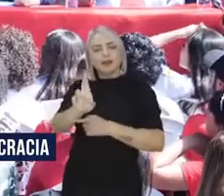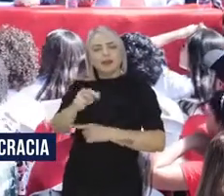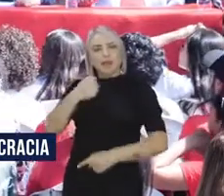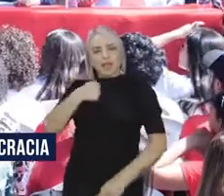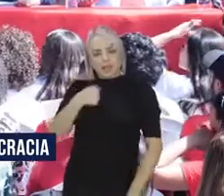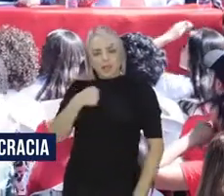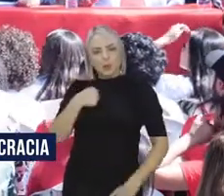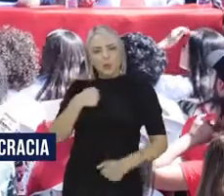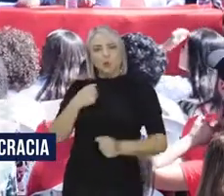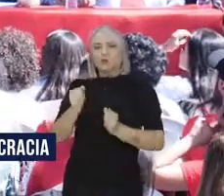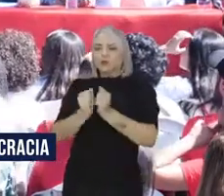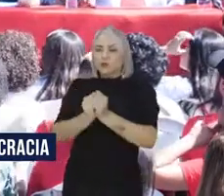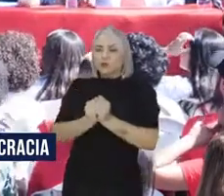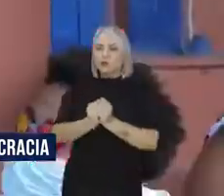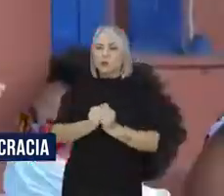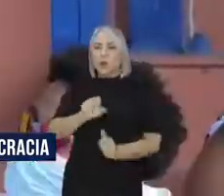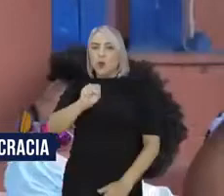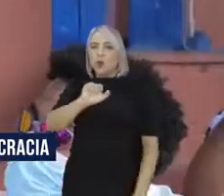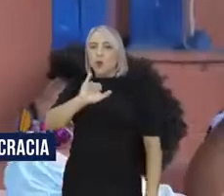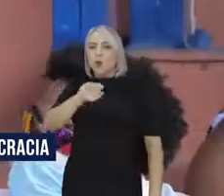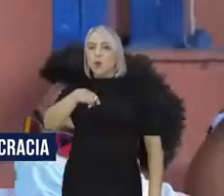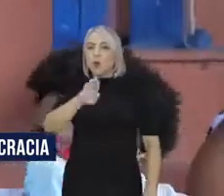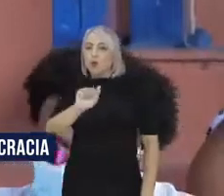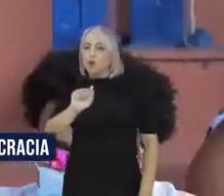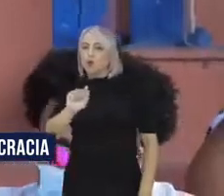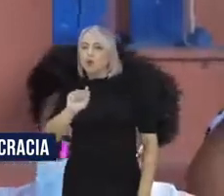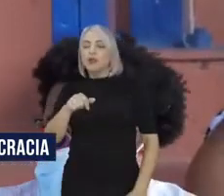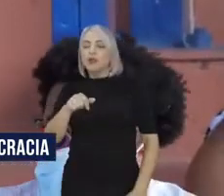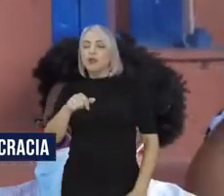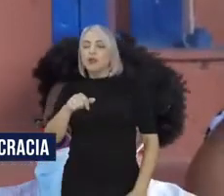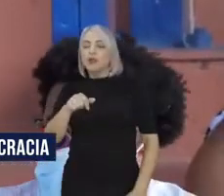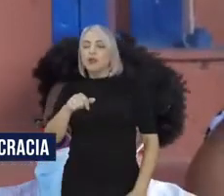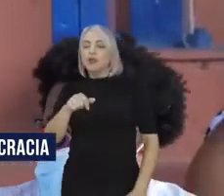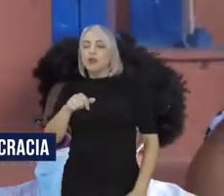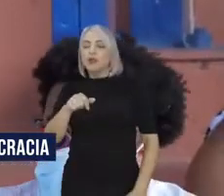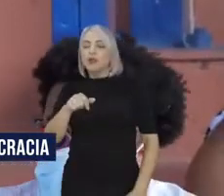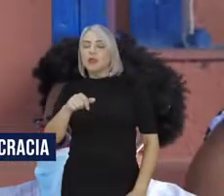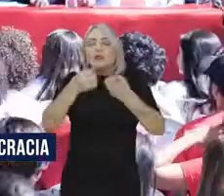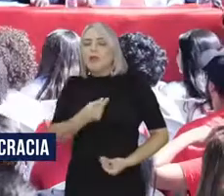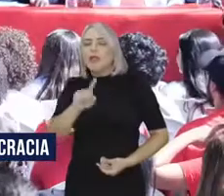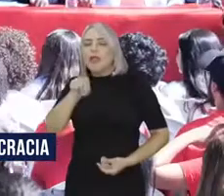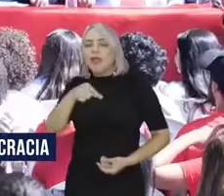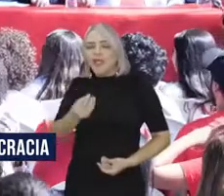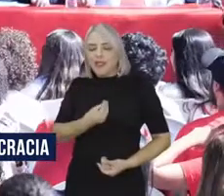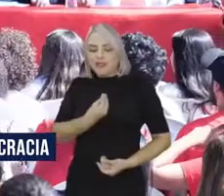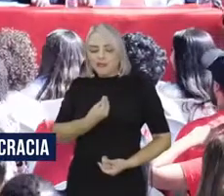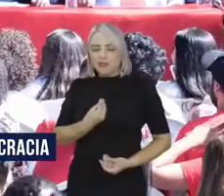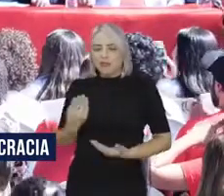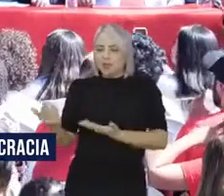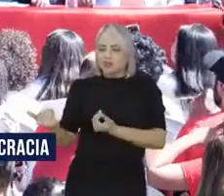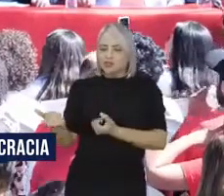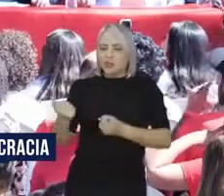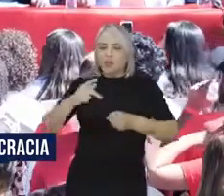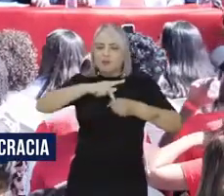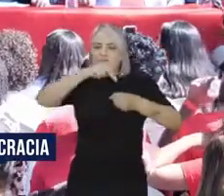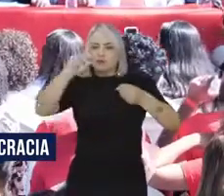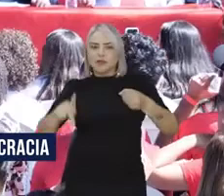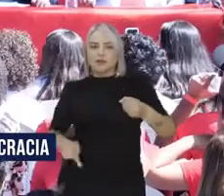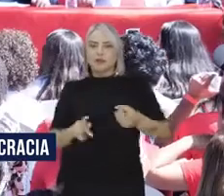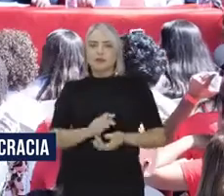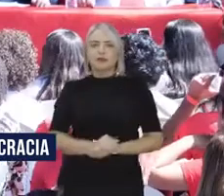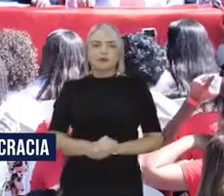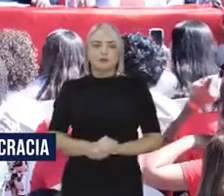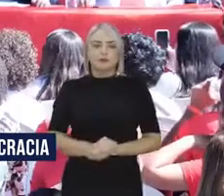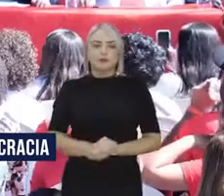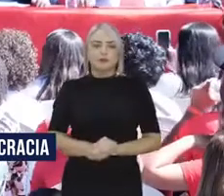um pouco sobre como que é ser jovem na quebrada. É isso aí, rapaziada. Pra mim, um